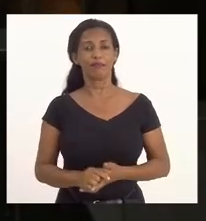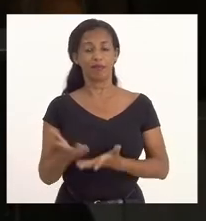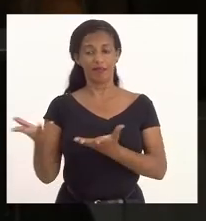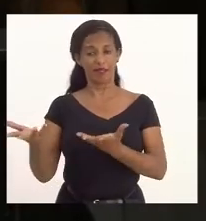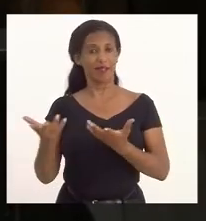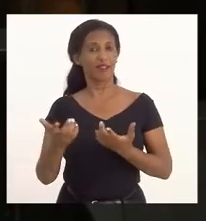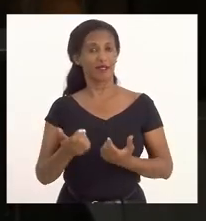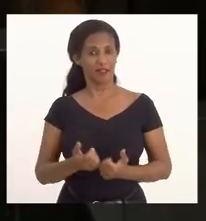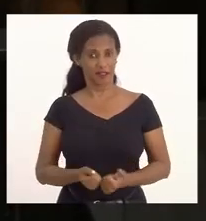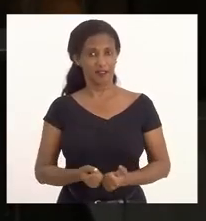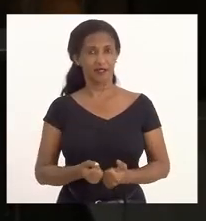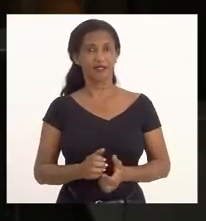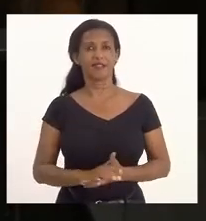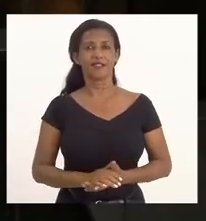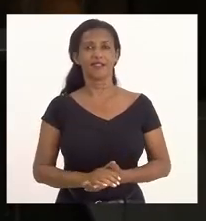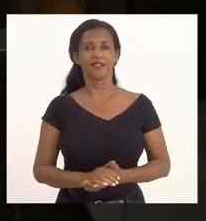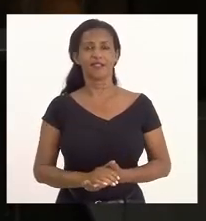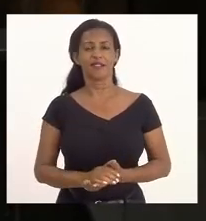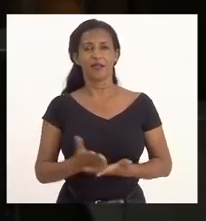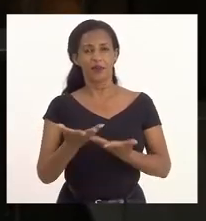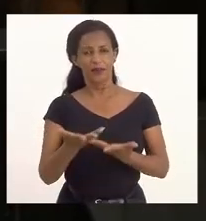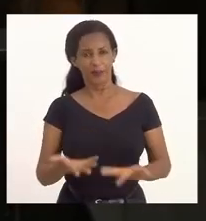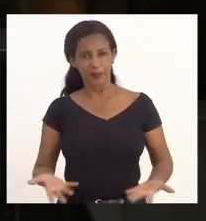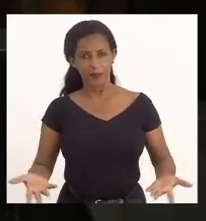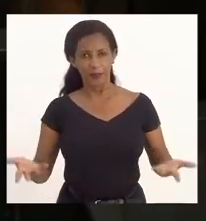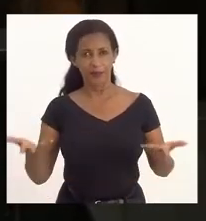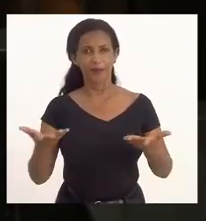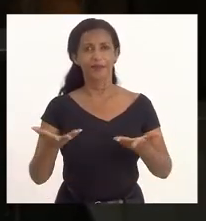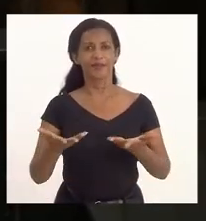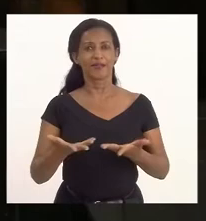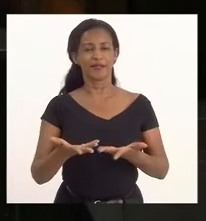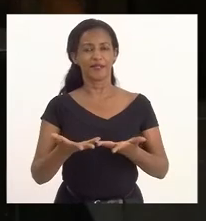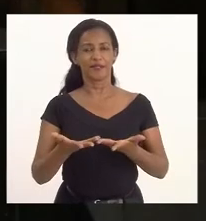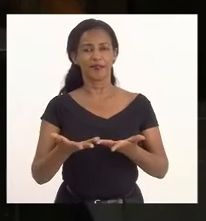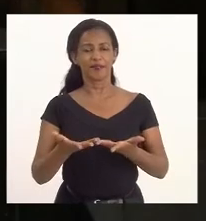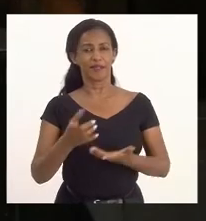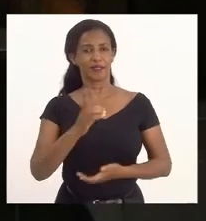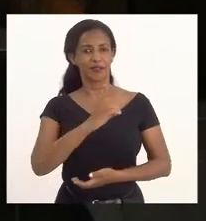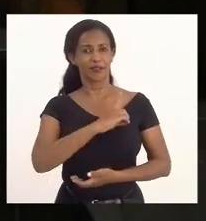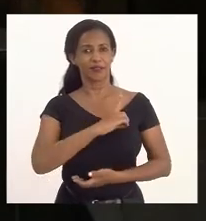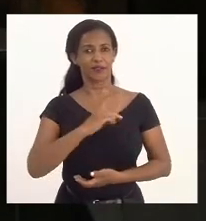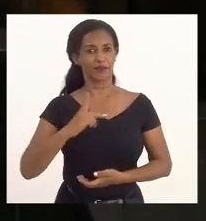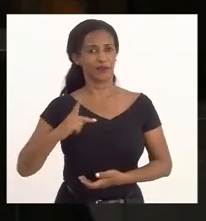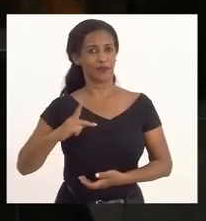receber a homenagem da Defensoria,